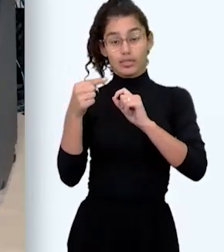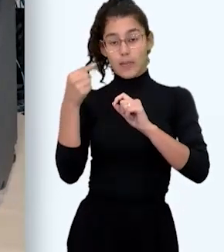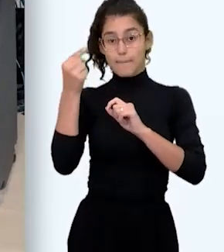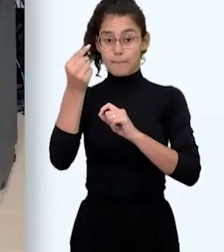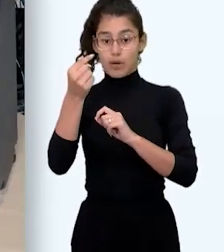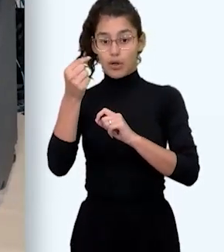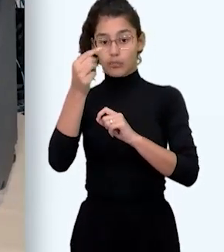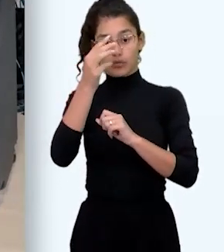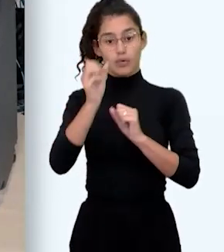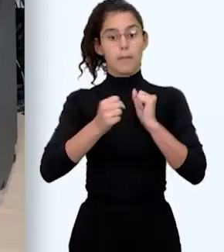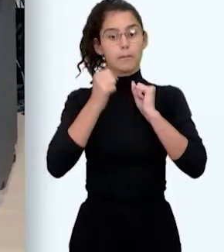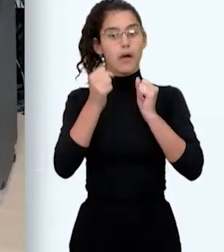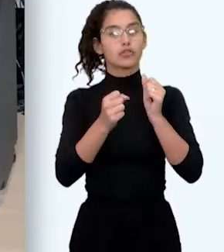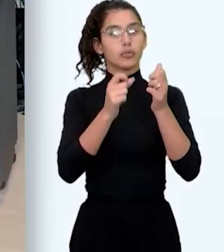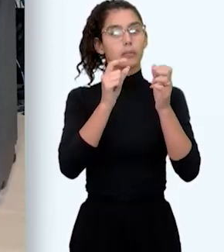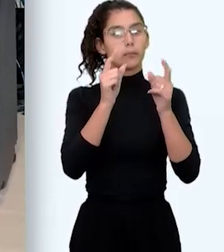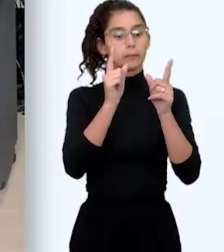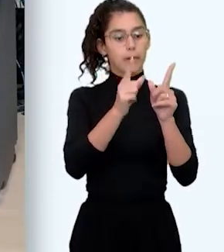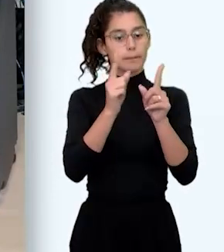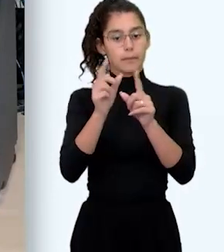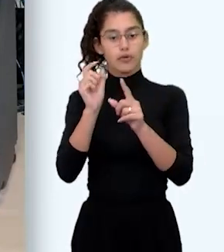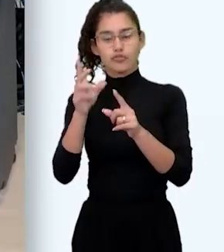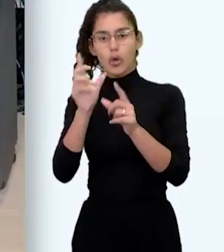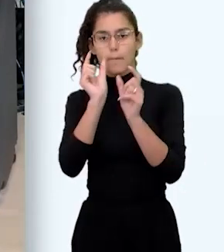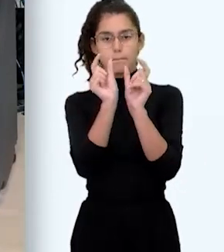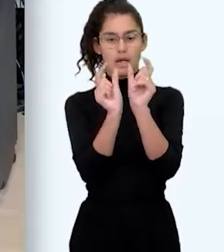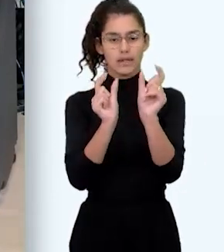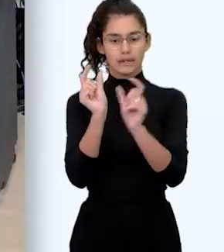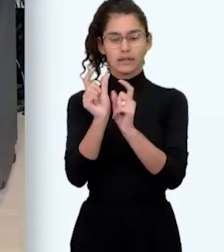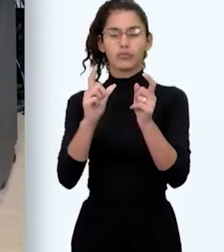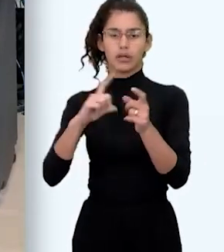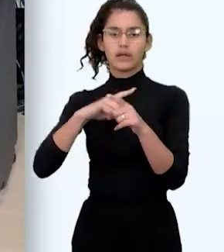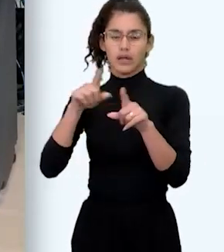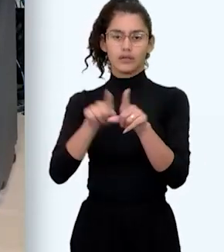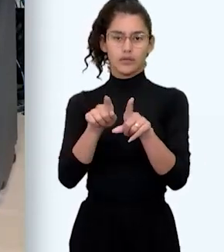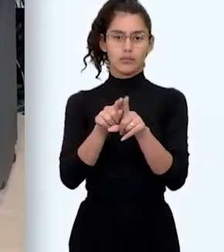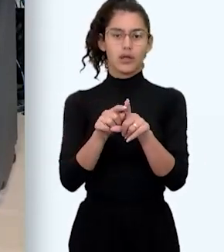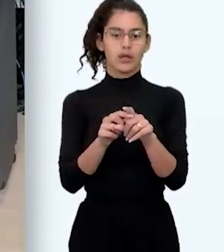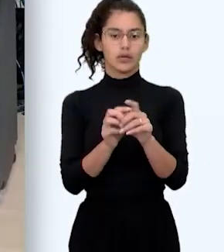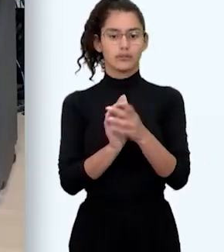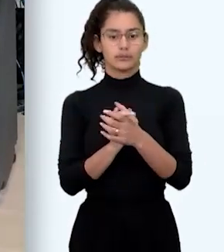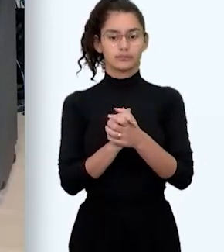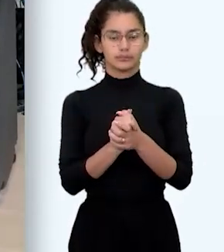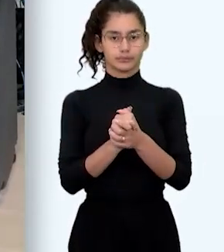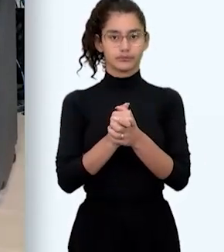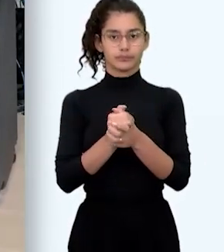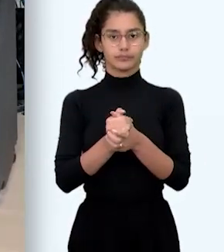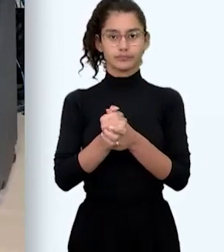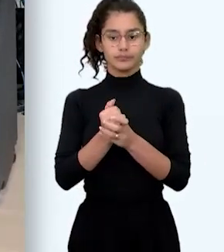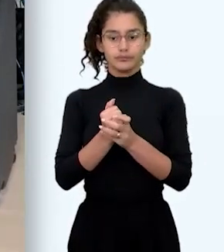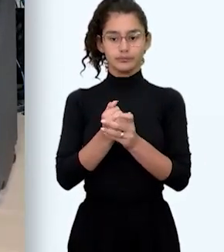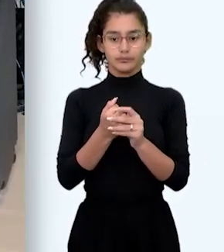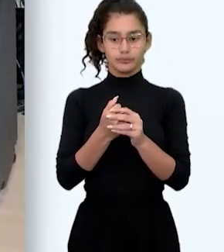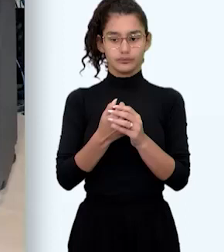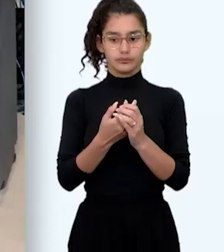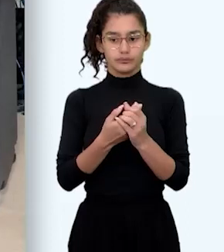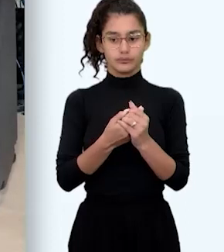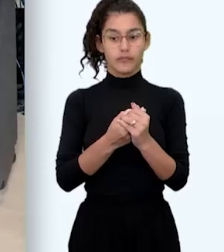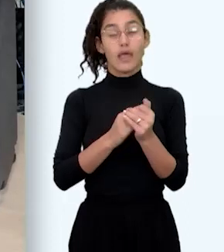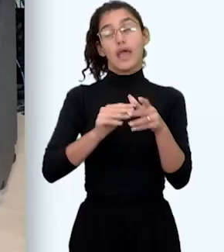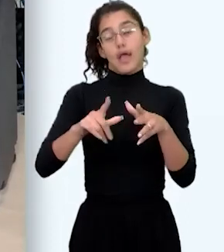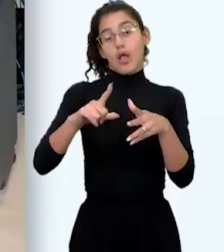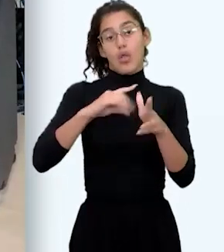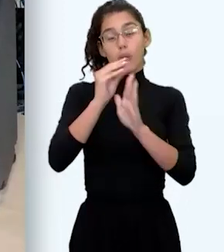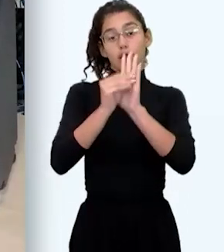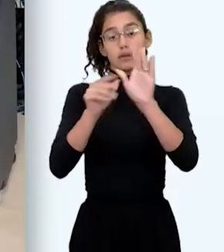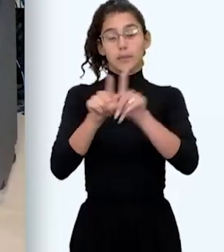pessoal eles tiram alguns pedaços, né, do podcast e sobe no canal deles, no caso. Que aí é como